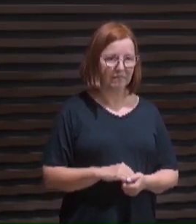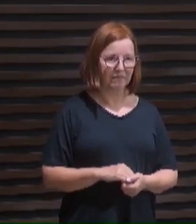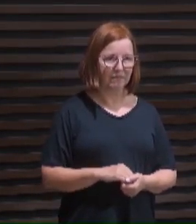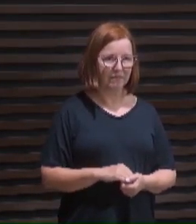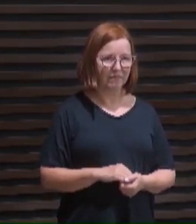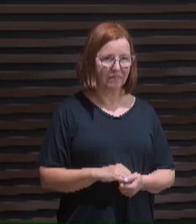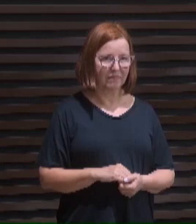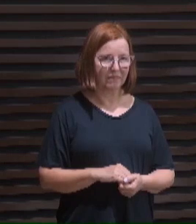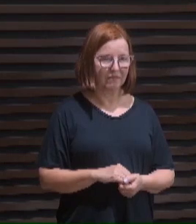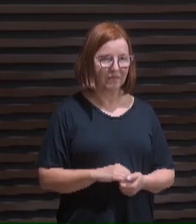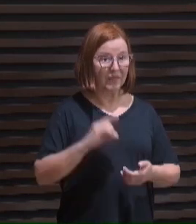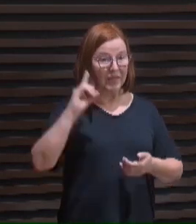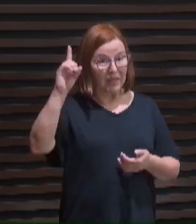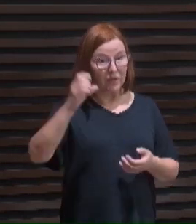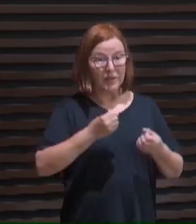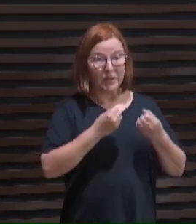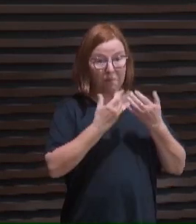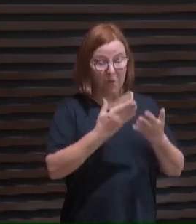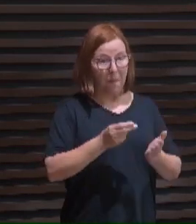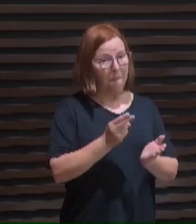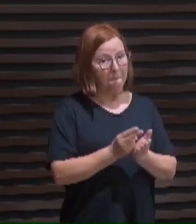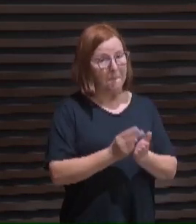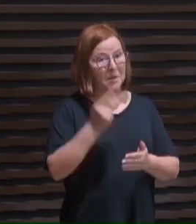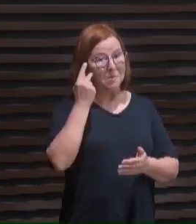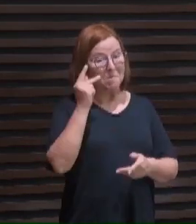Deus é benigno até para os ingratos e maus.